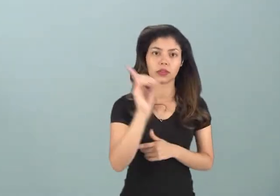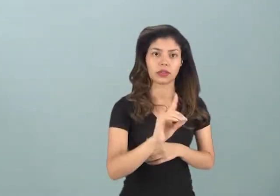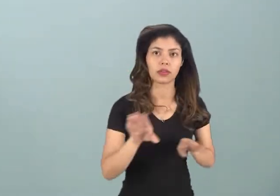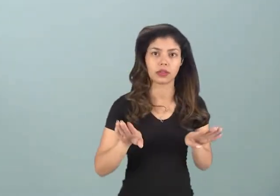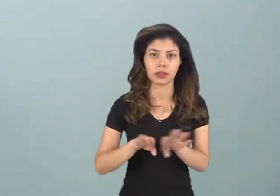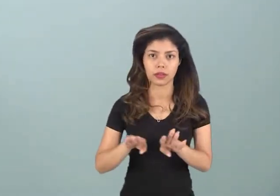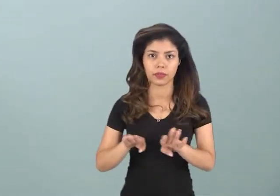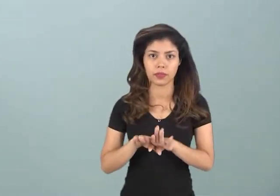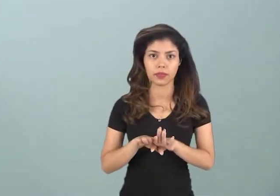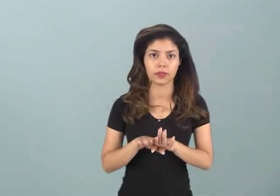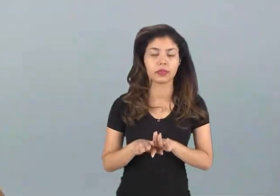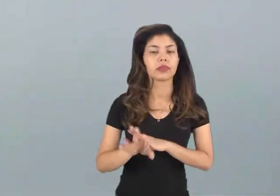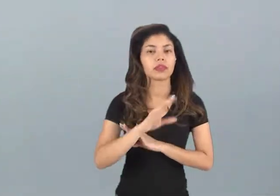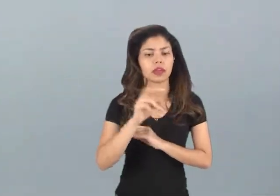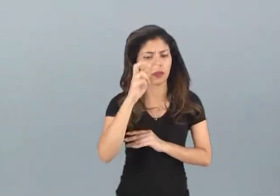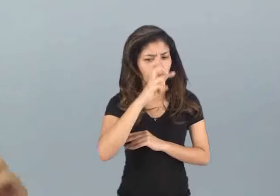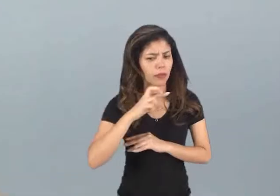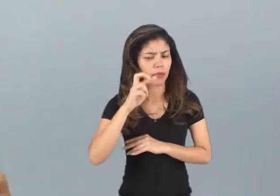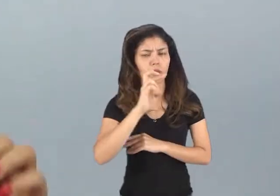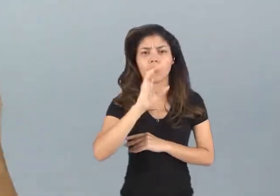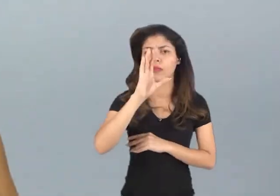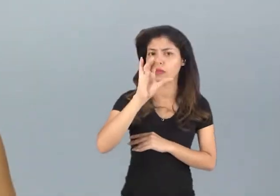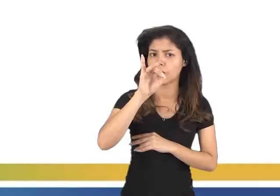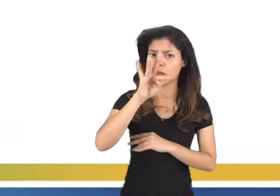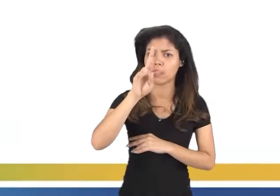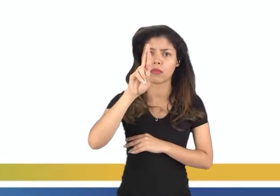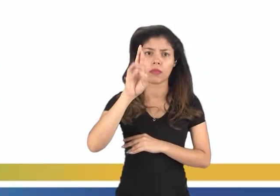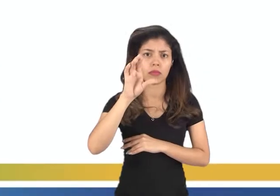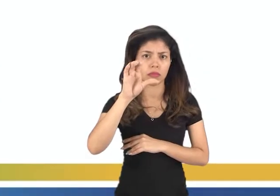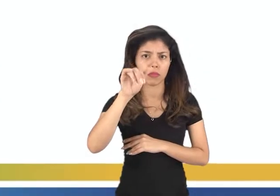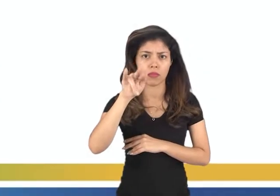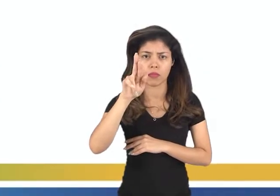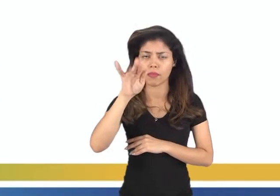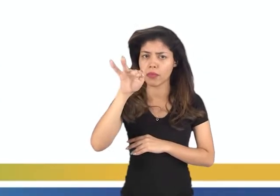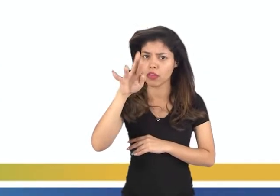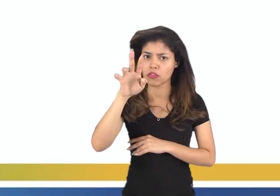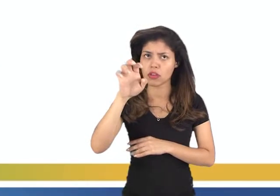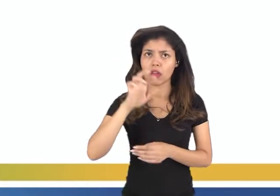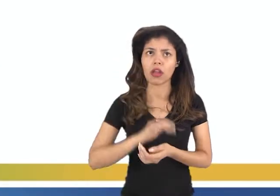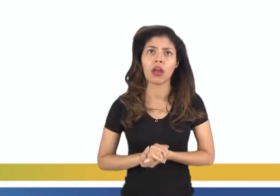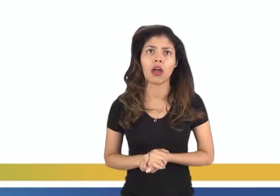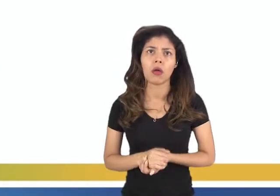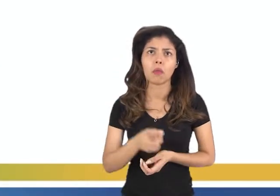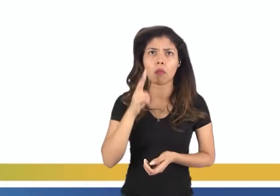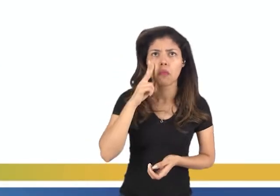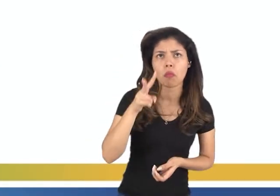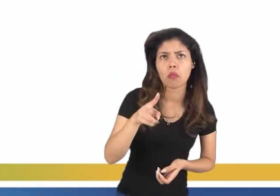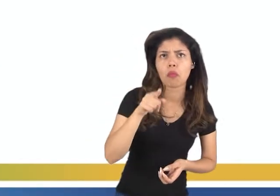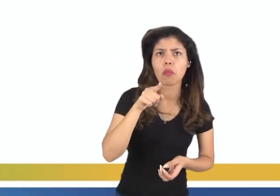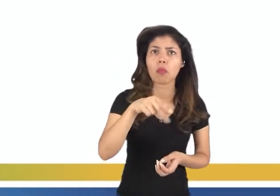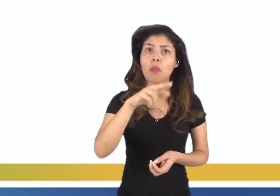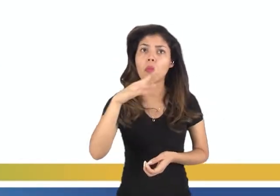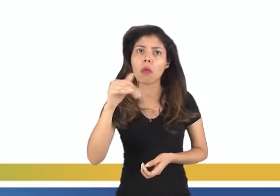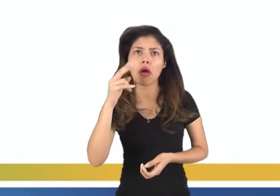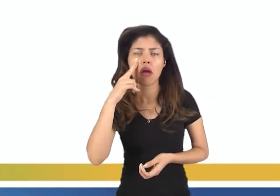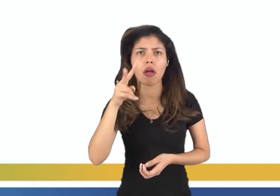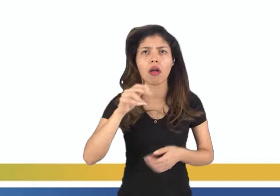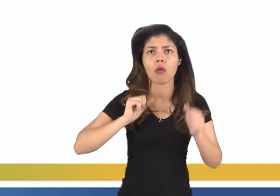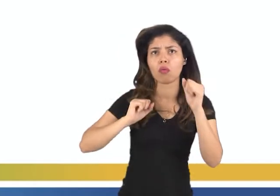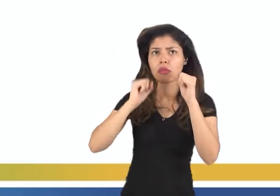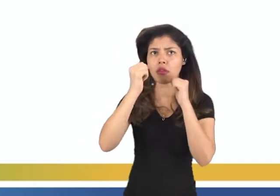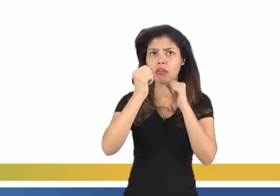analisar sintaticamente, tá? Você nunca viu lutadores que usam também as cordas. Olha só, o sujeito